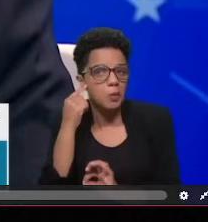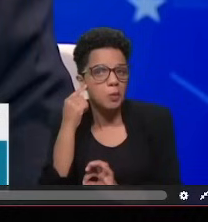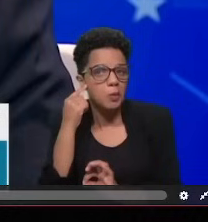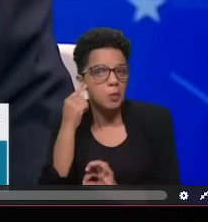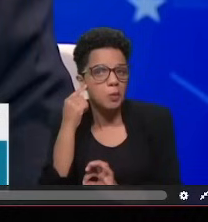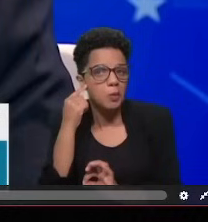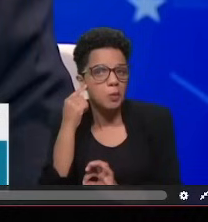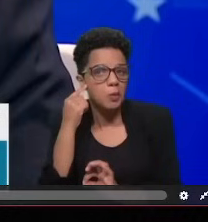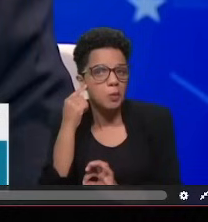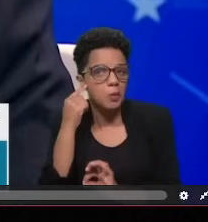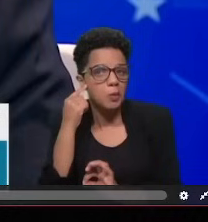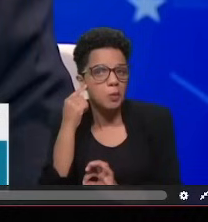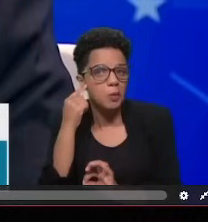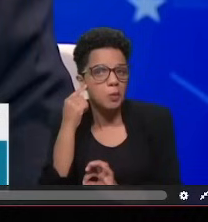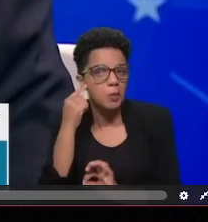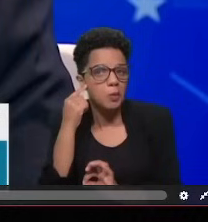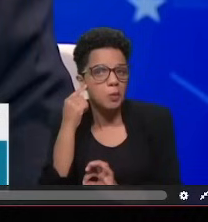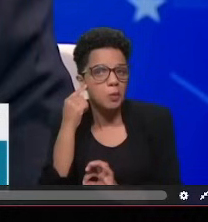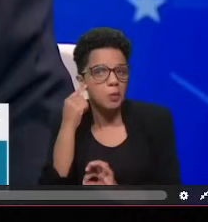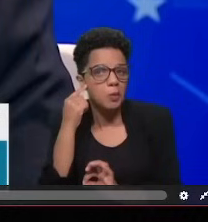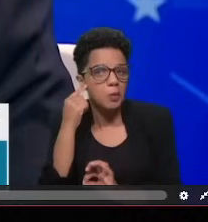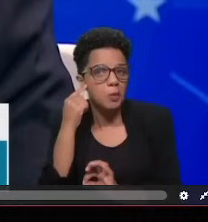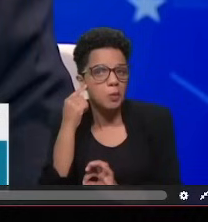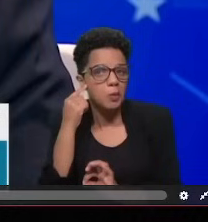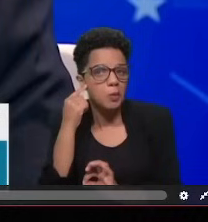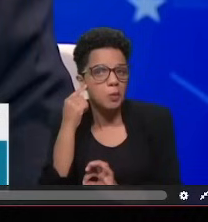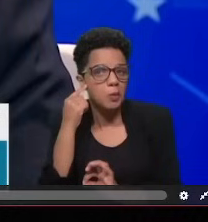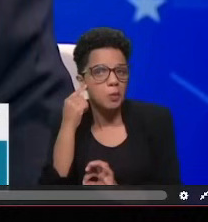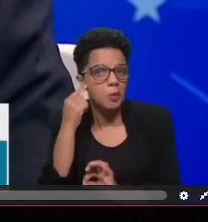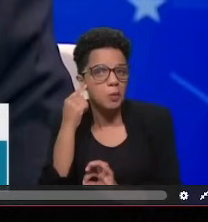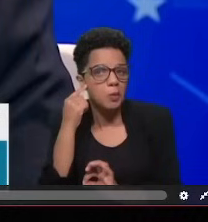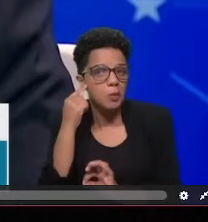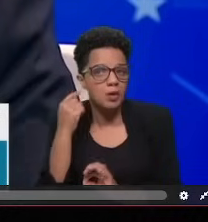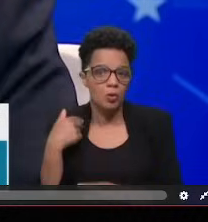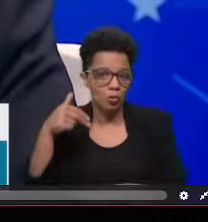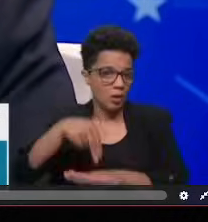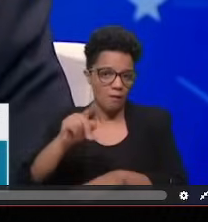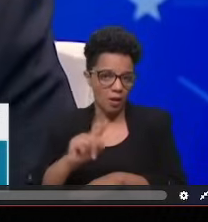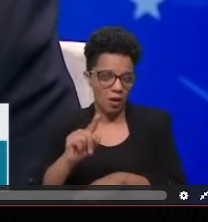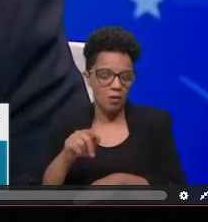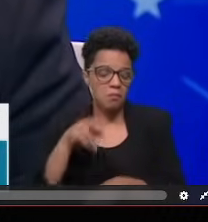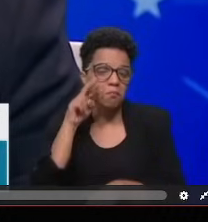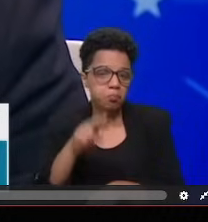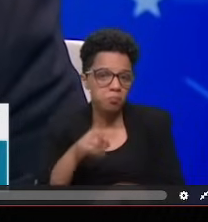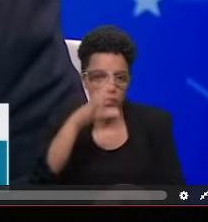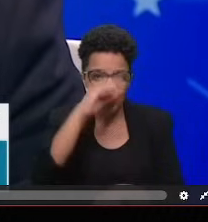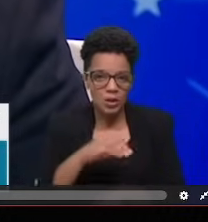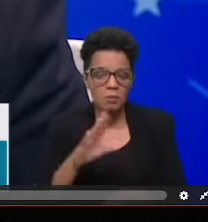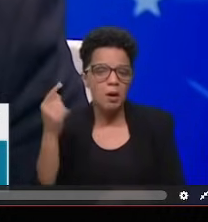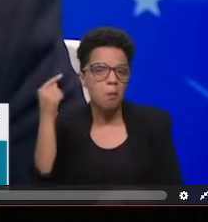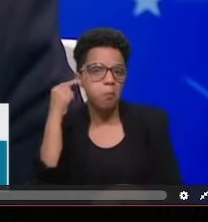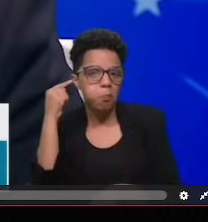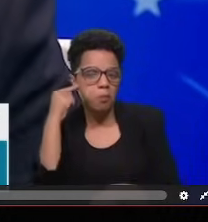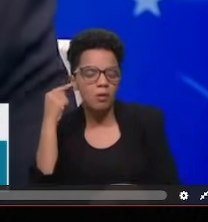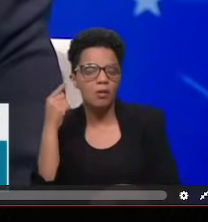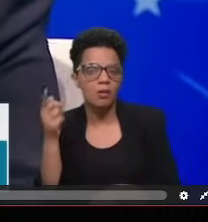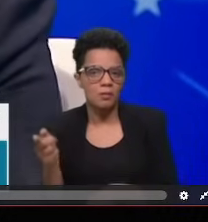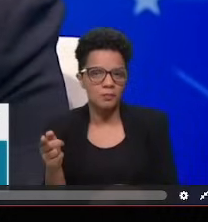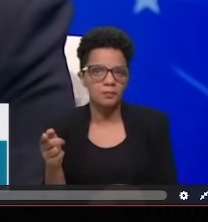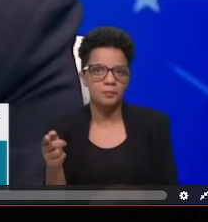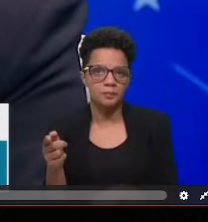e pá isto isto não é isto não pode ser verdade vi não sei mas pelo menos é o que corre nos meios